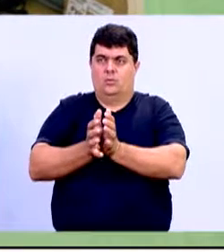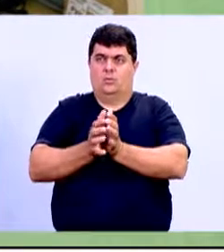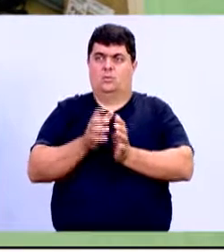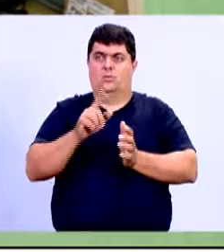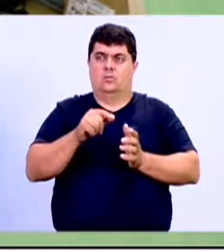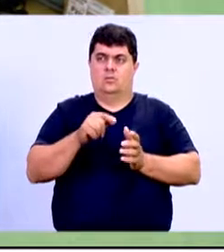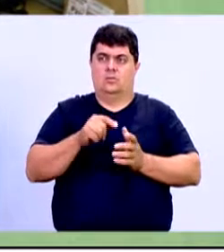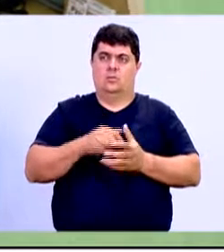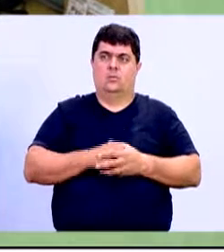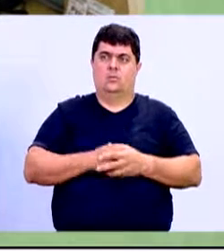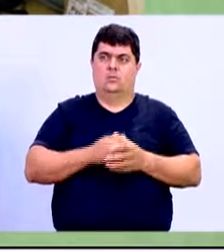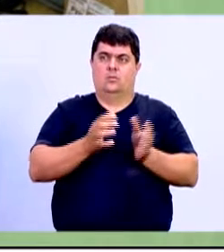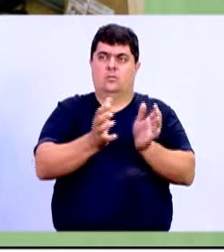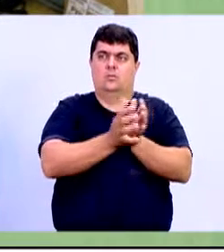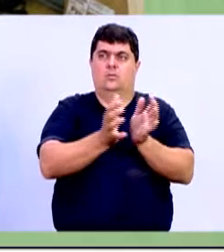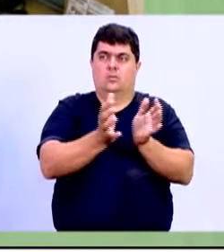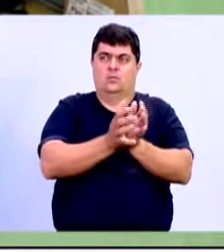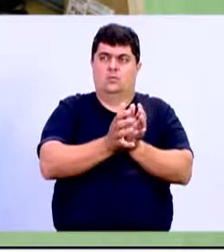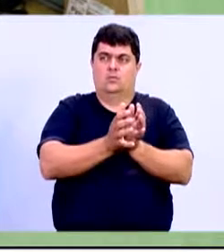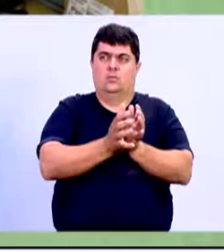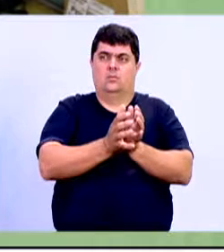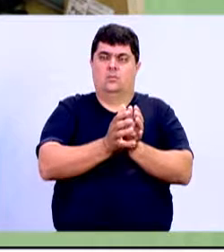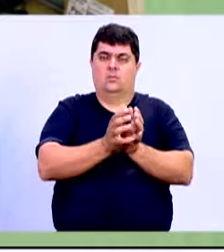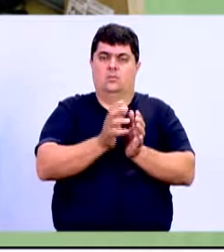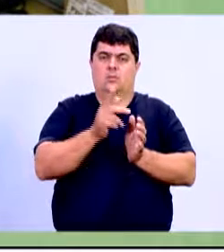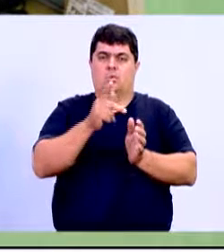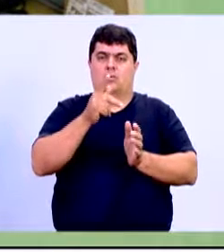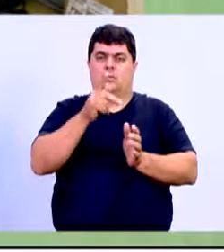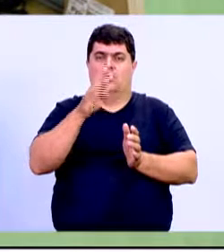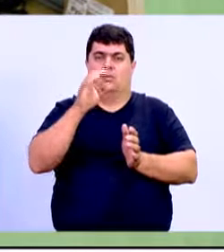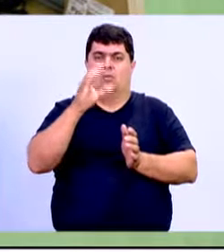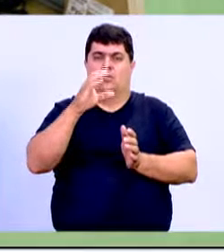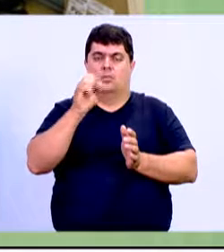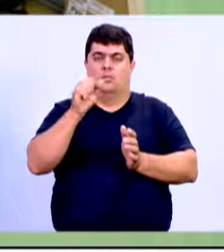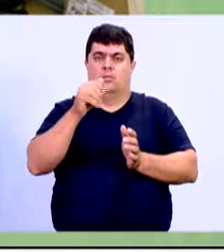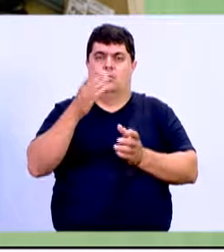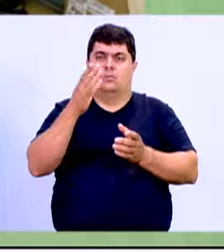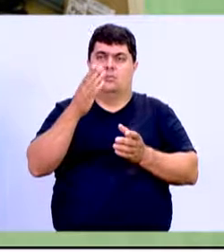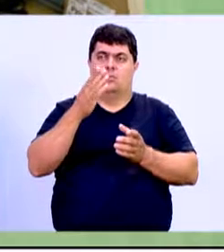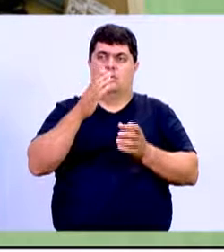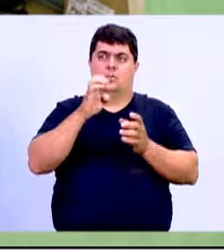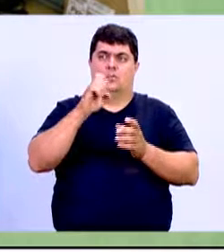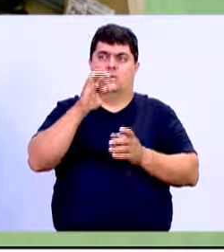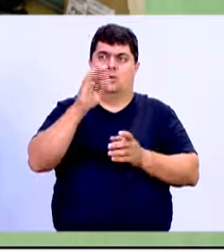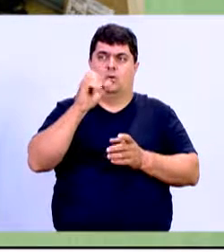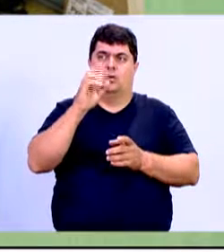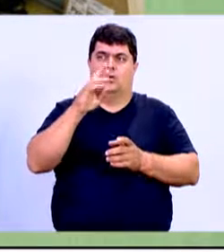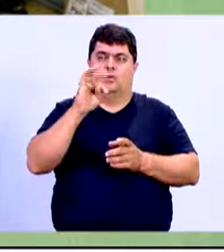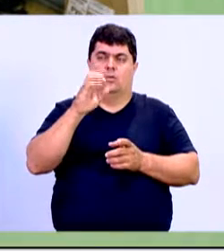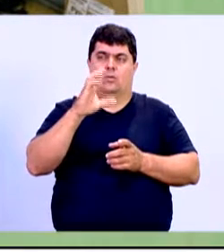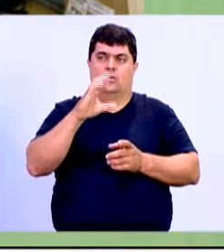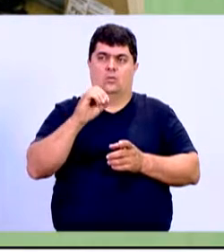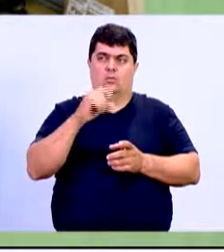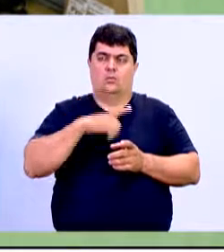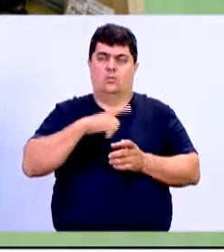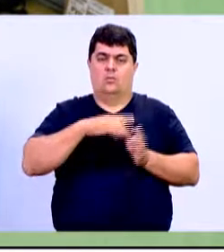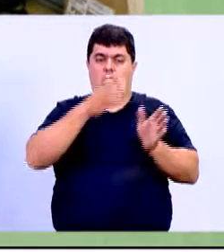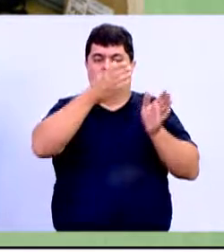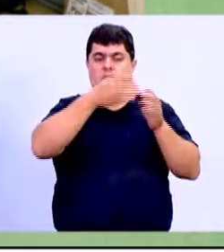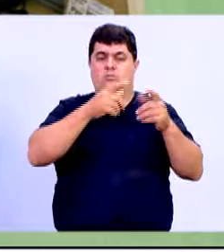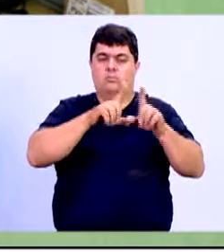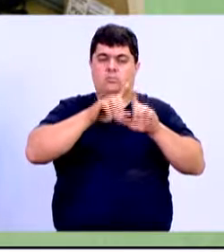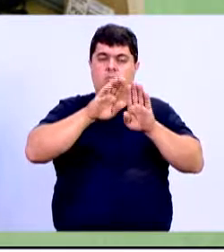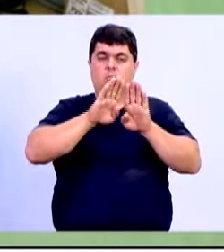aqui é o time do processo eletrônico. Verifiquem aqui na parede, ó, que nós temos aqui o que nós